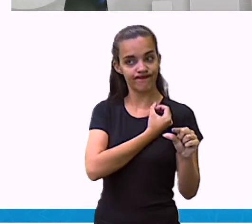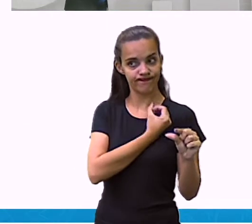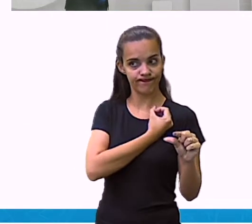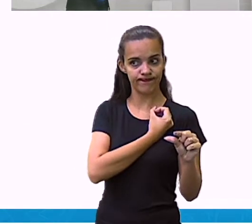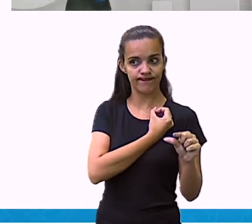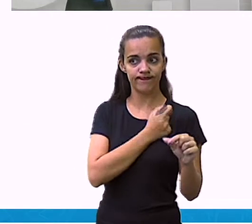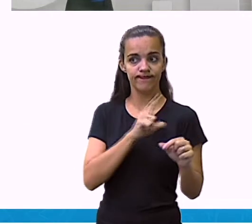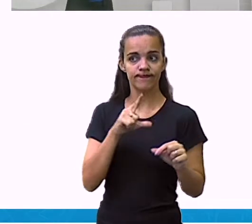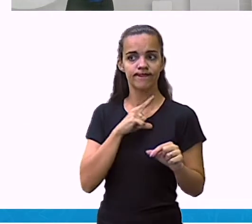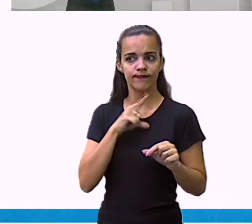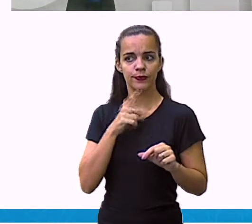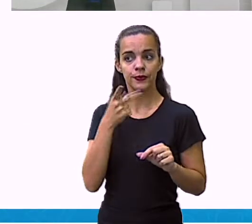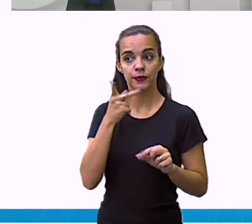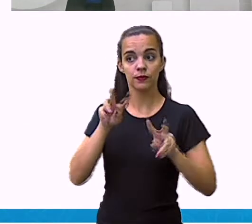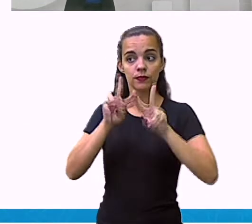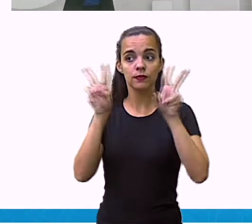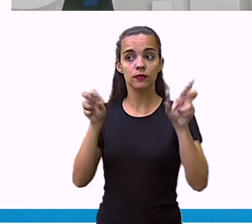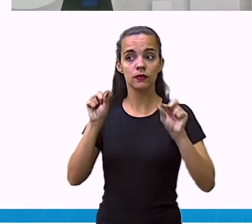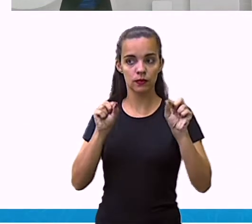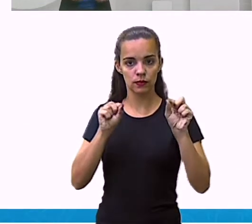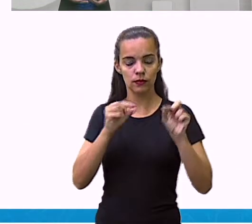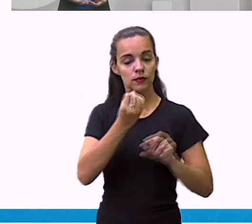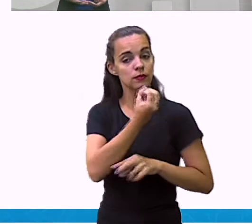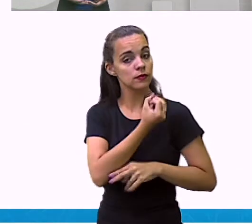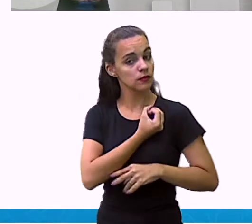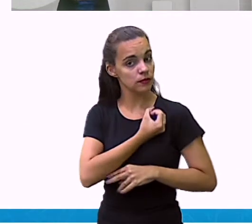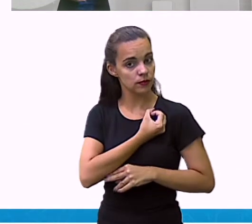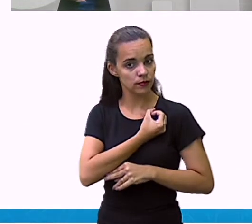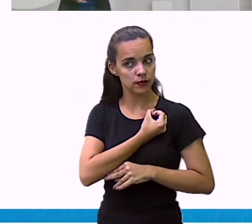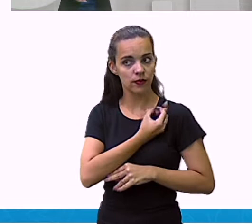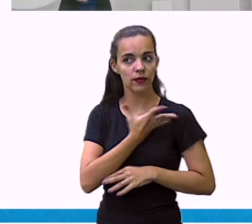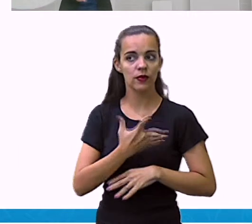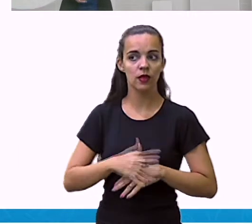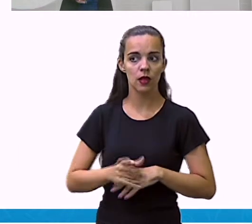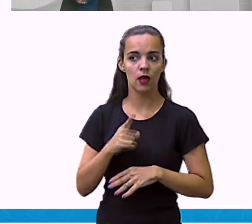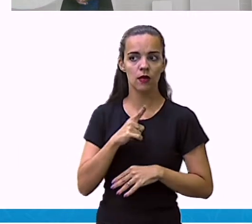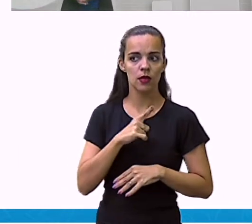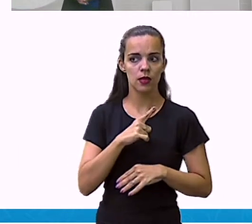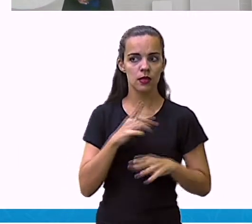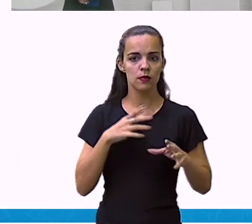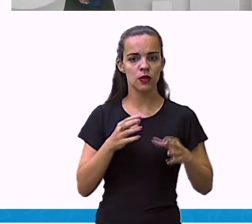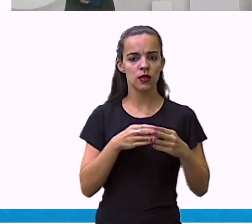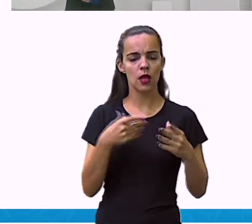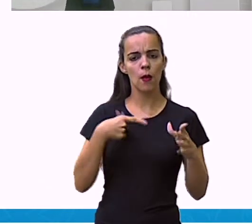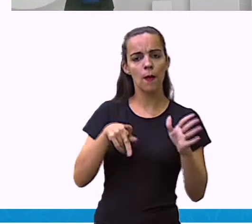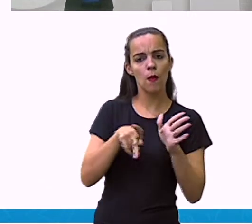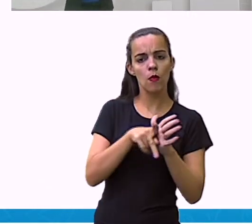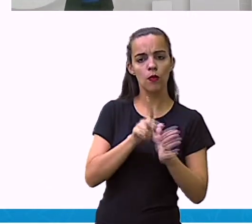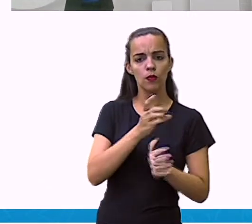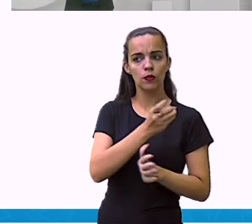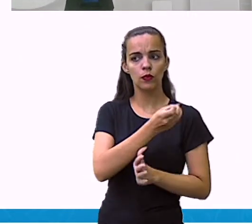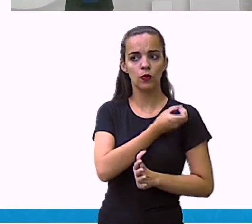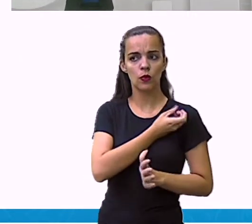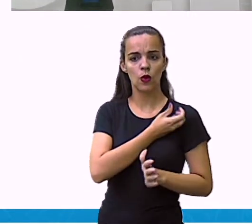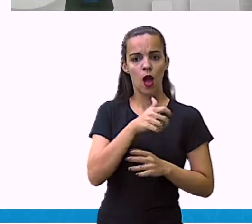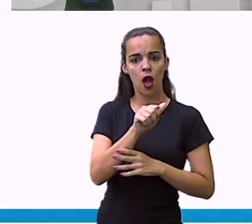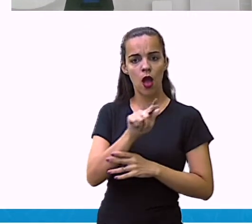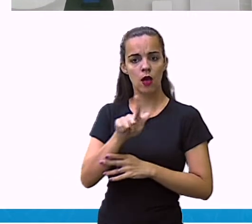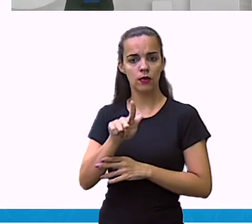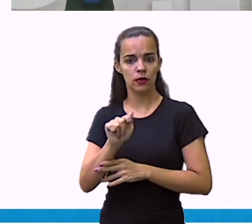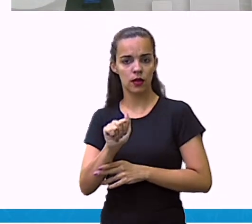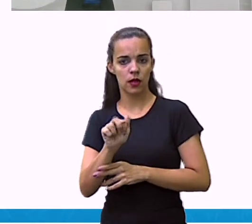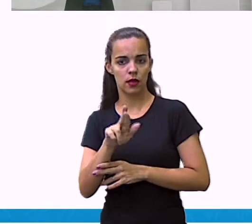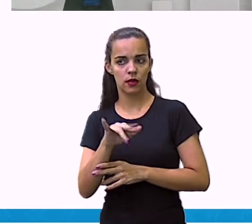Neste caso, nós estamos falando de números que foram formados por algarismos e eles